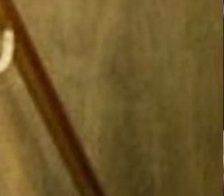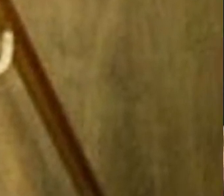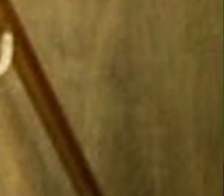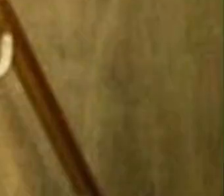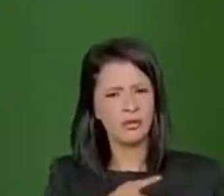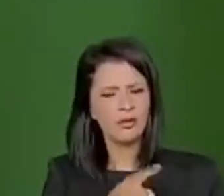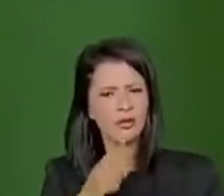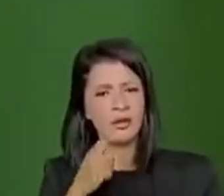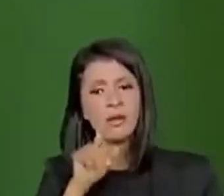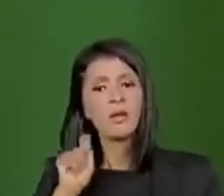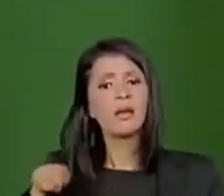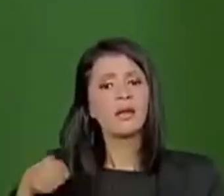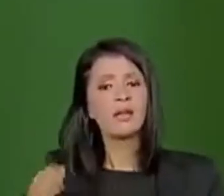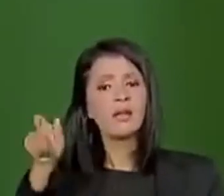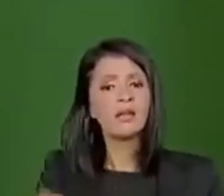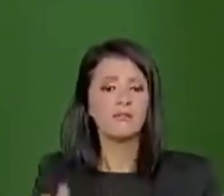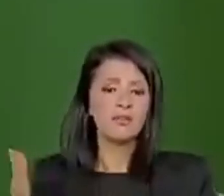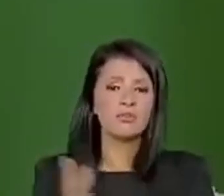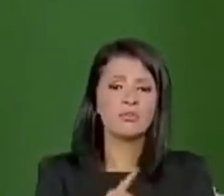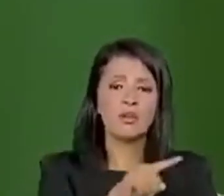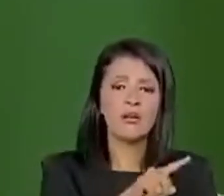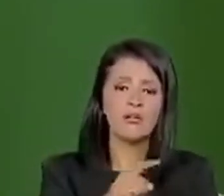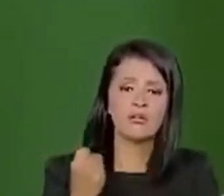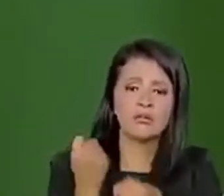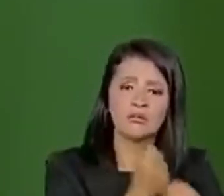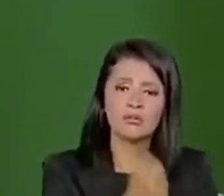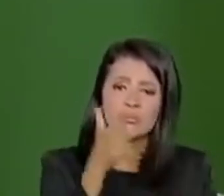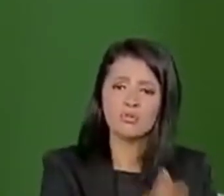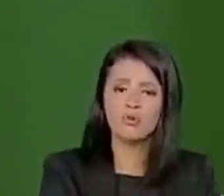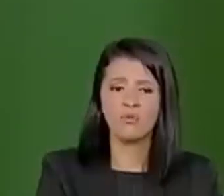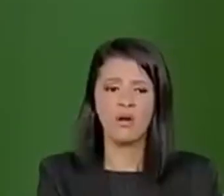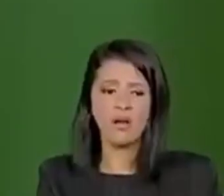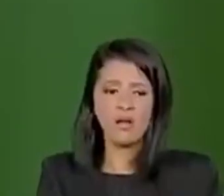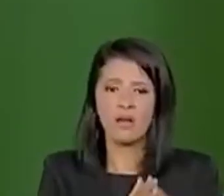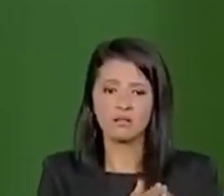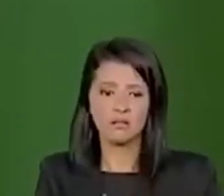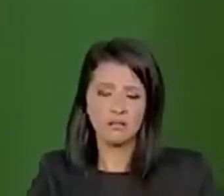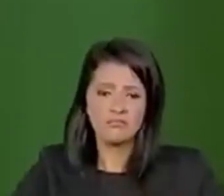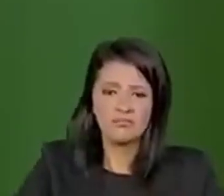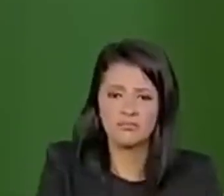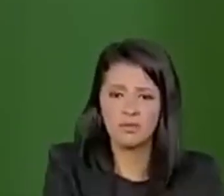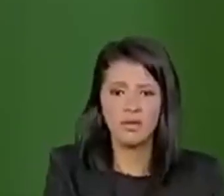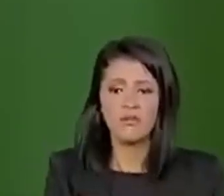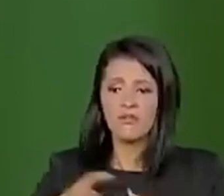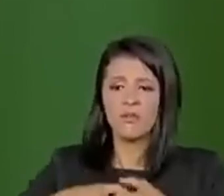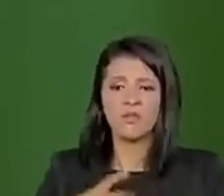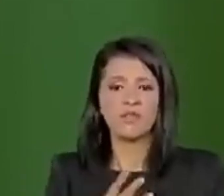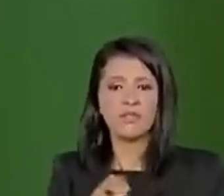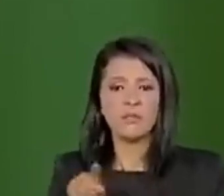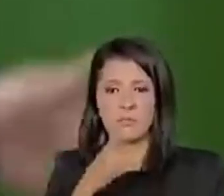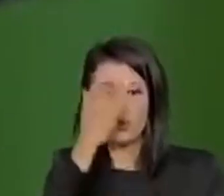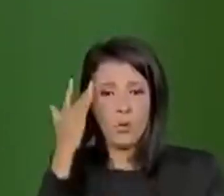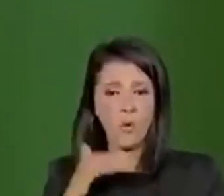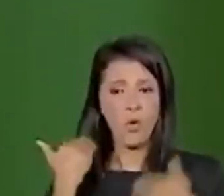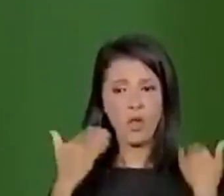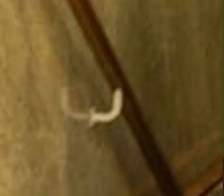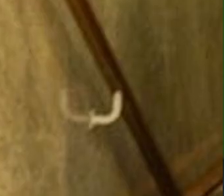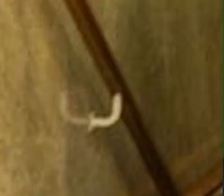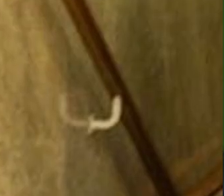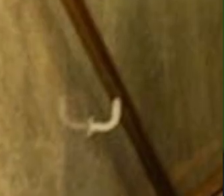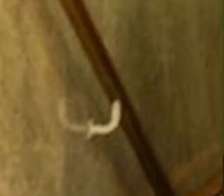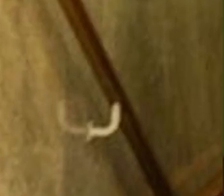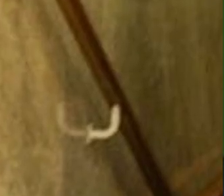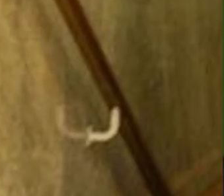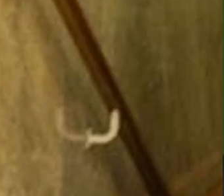fala de Lula e que o presidente brasileiro é persona não grata em Israel, até que peça desculpas e se retrate pela fala.